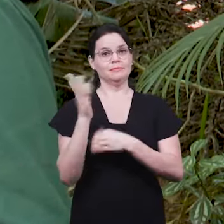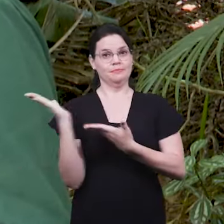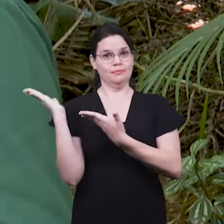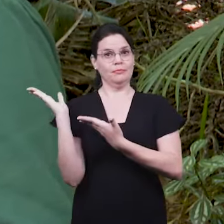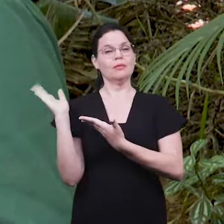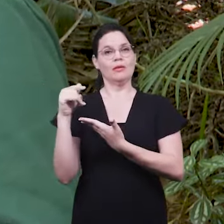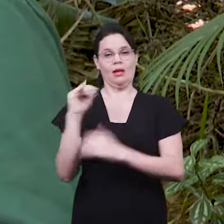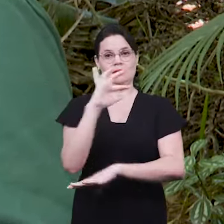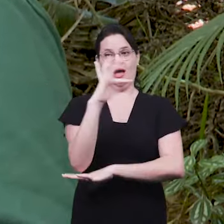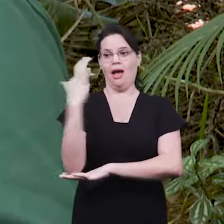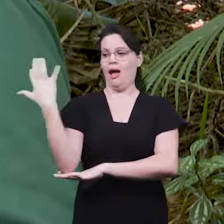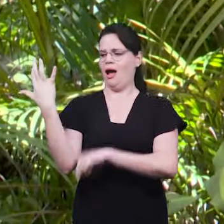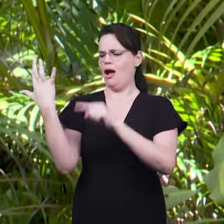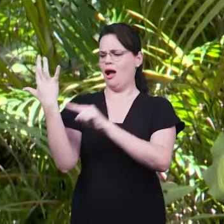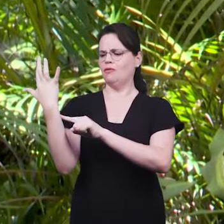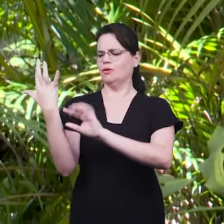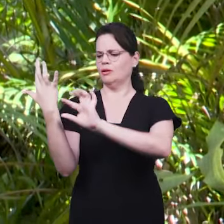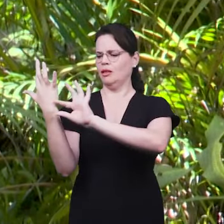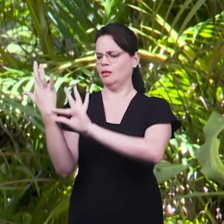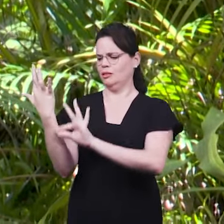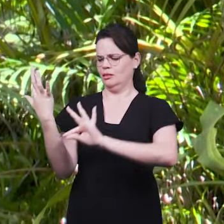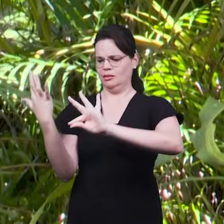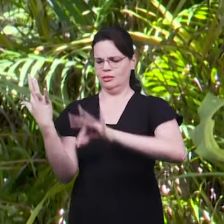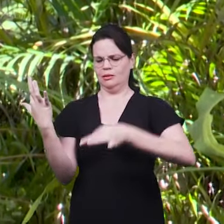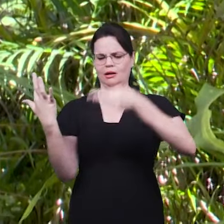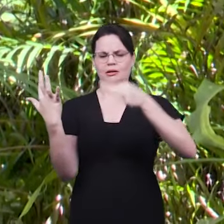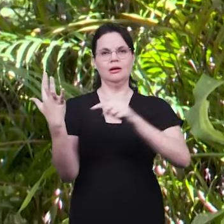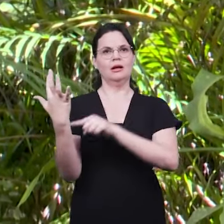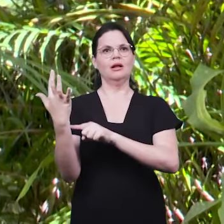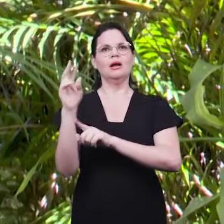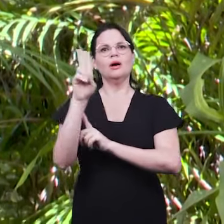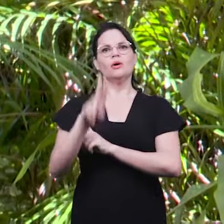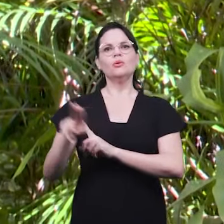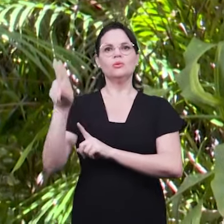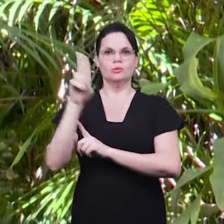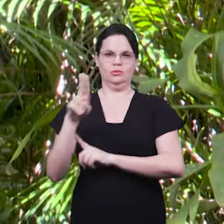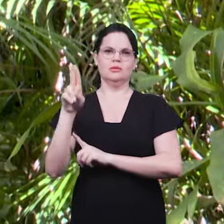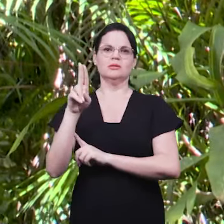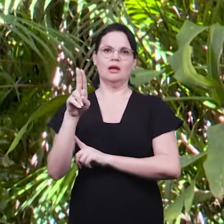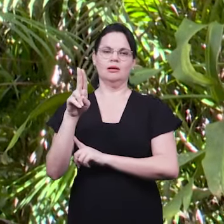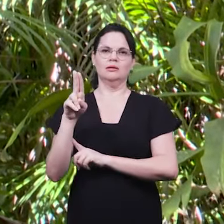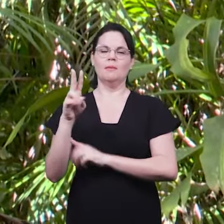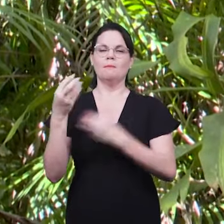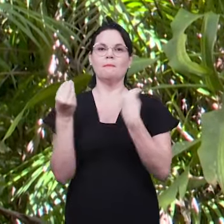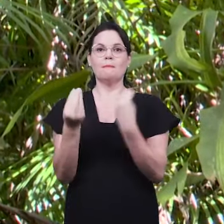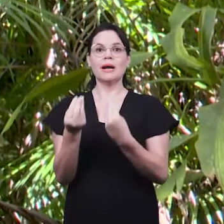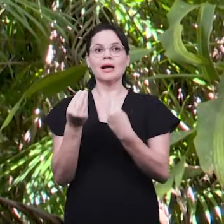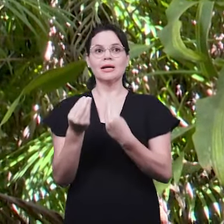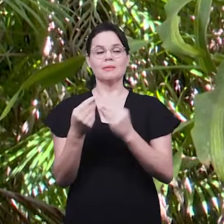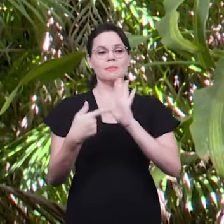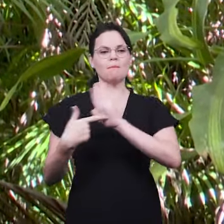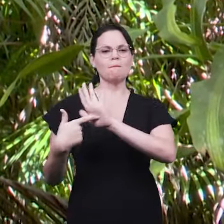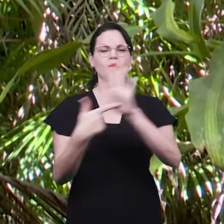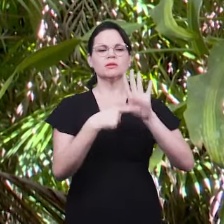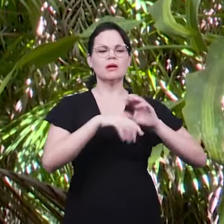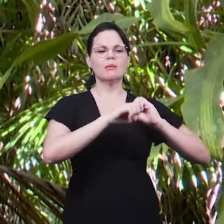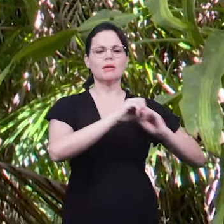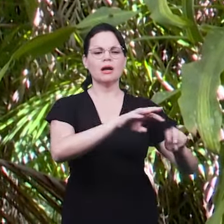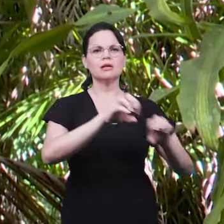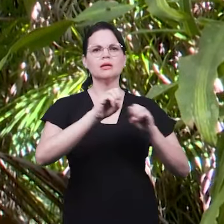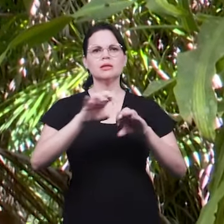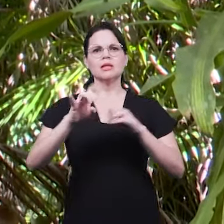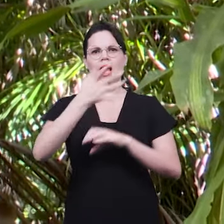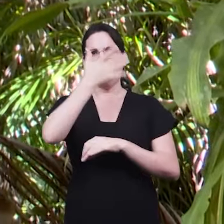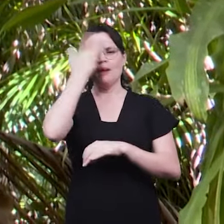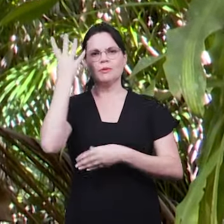modo especial para quem vem escrito no Unidos em Família. Como